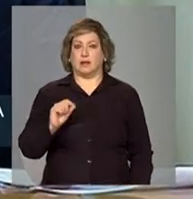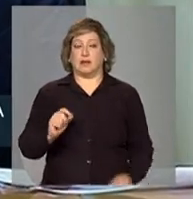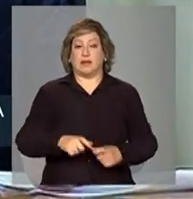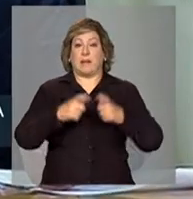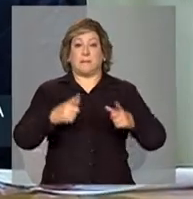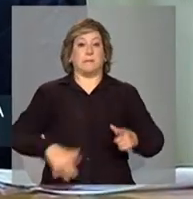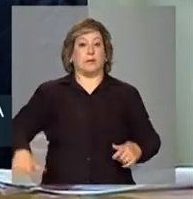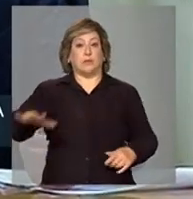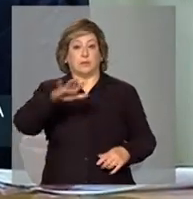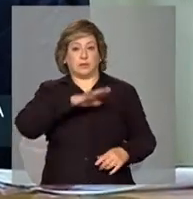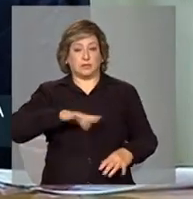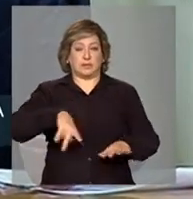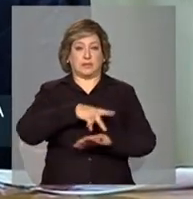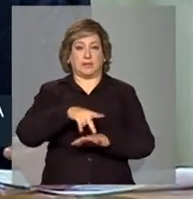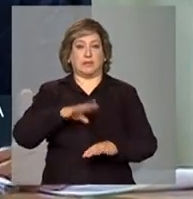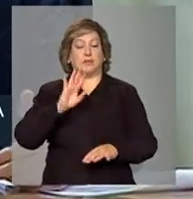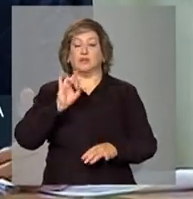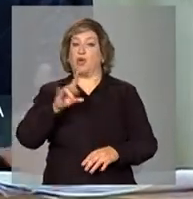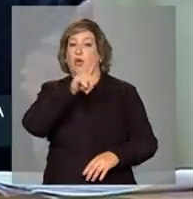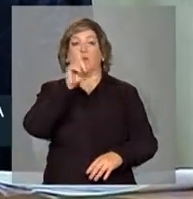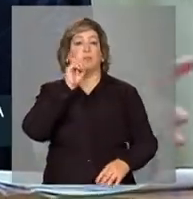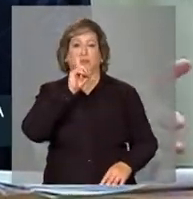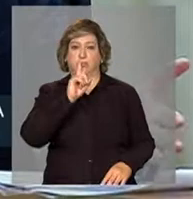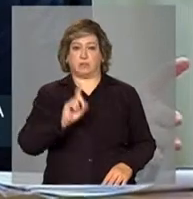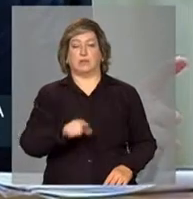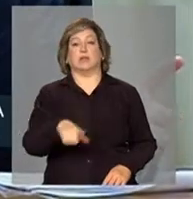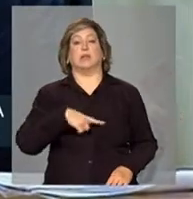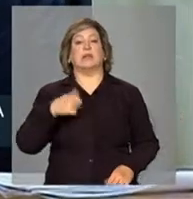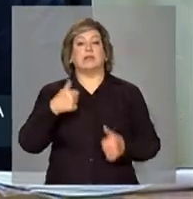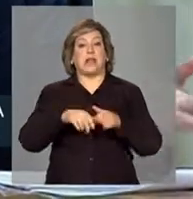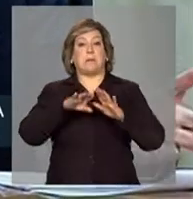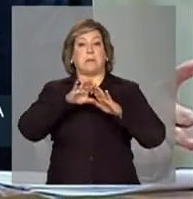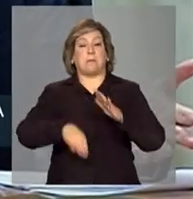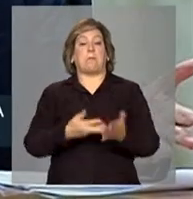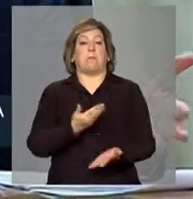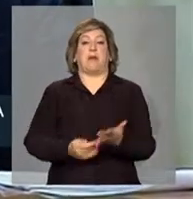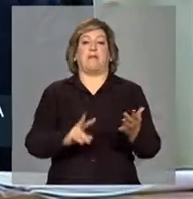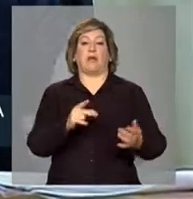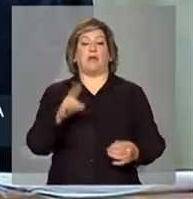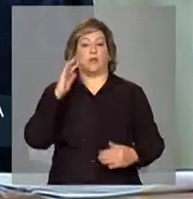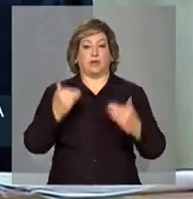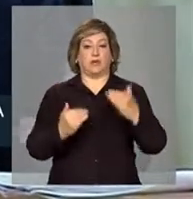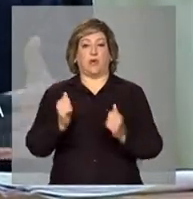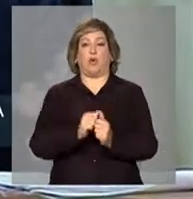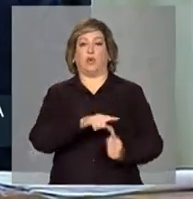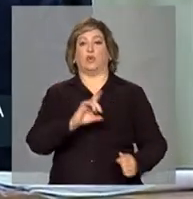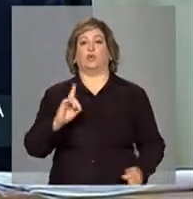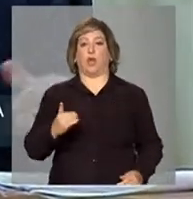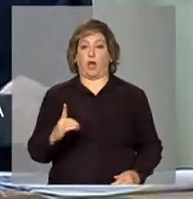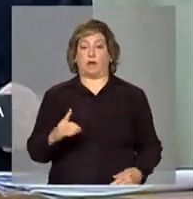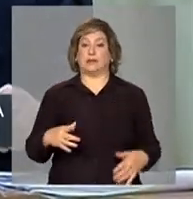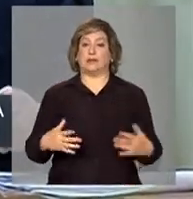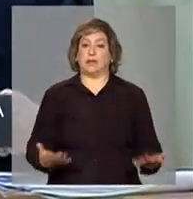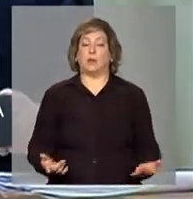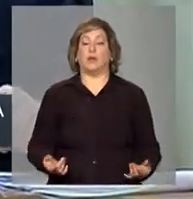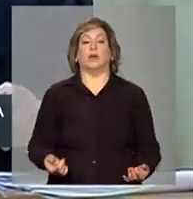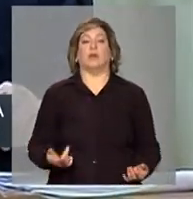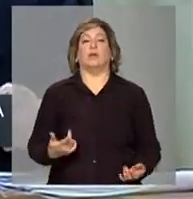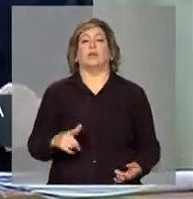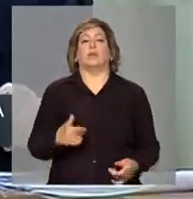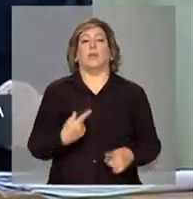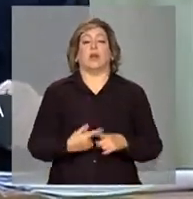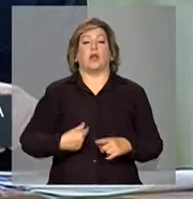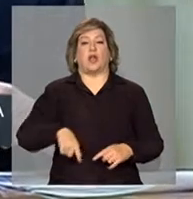os da maioria dos países exceto nos Estados Unidos está se desvalorizando em relação ao dólar é um movimento internacional estão no ar porque sermos